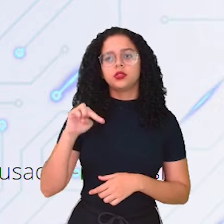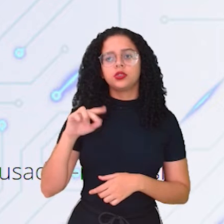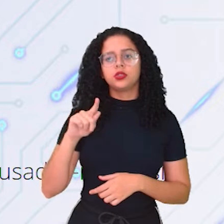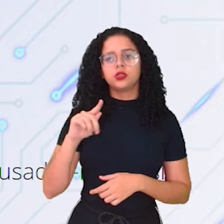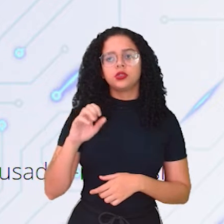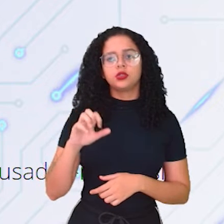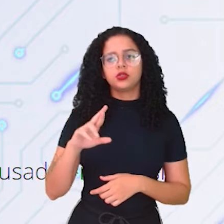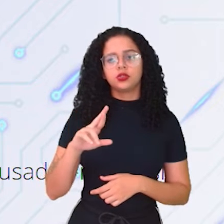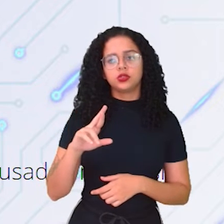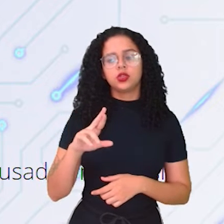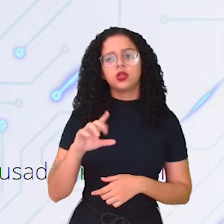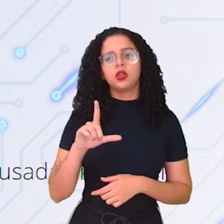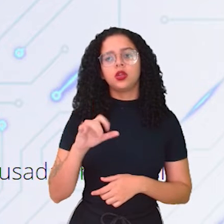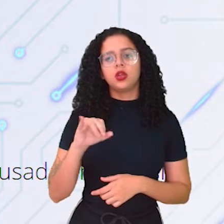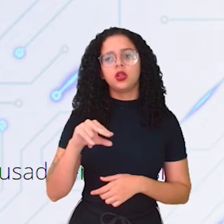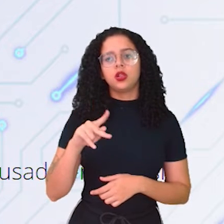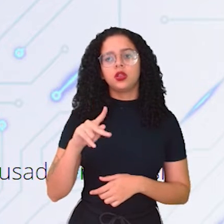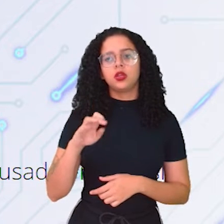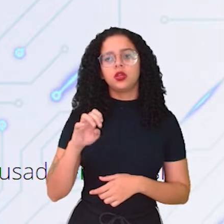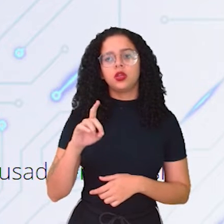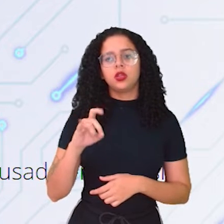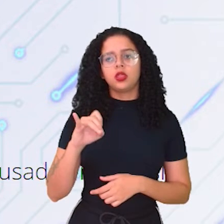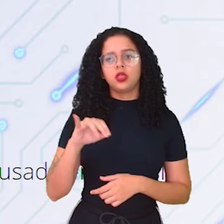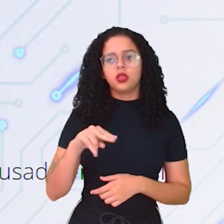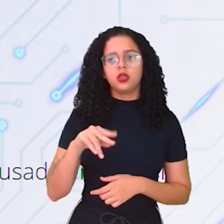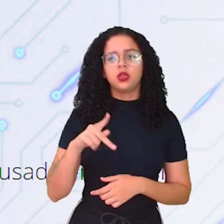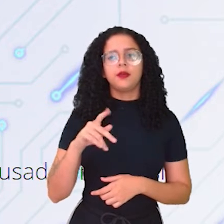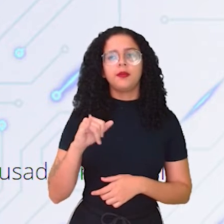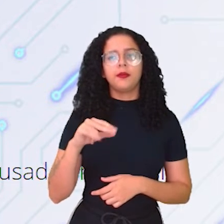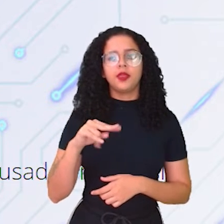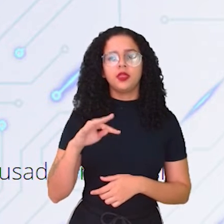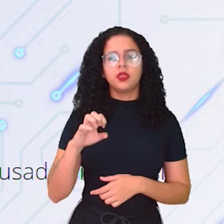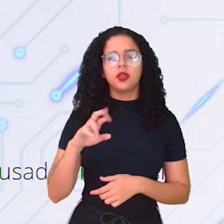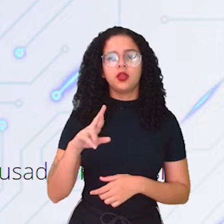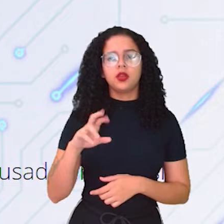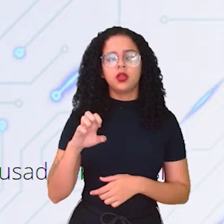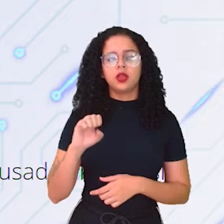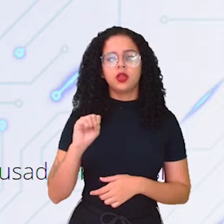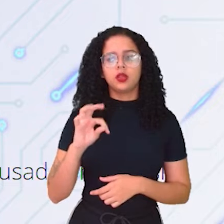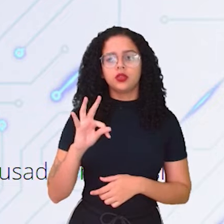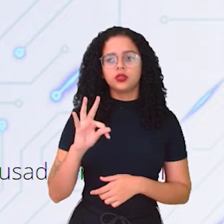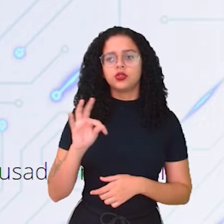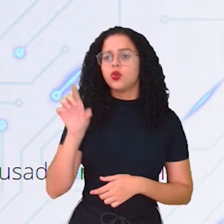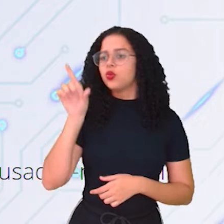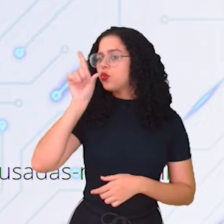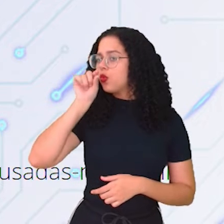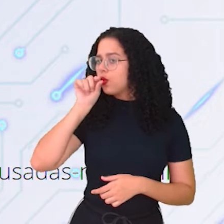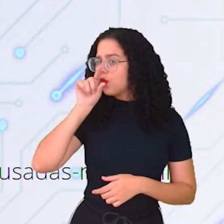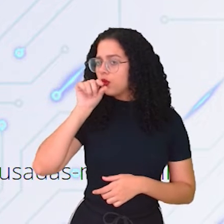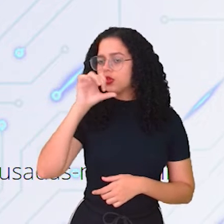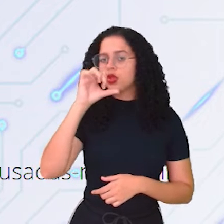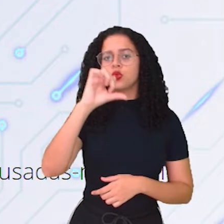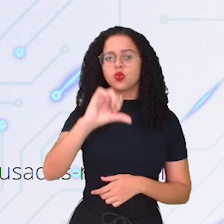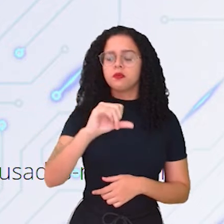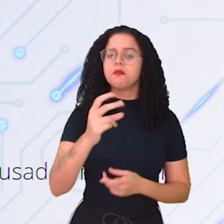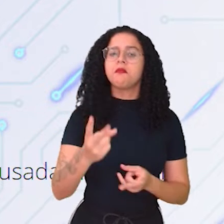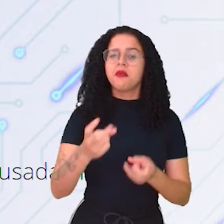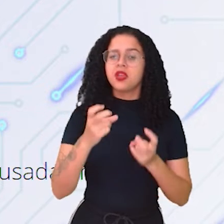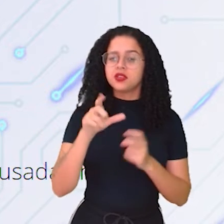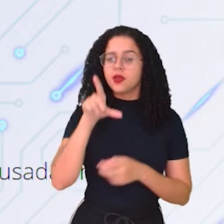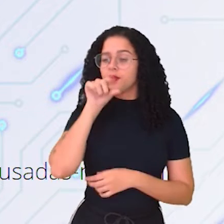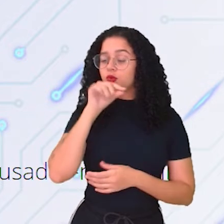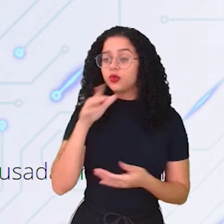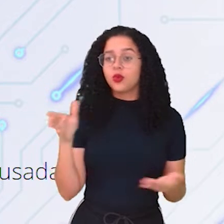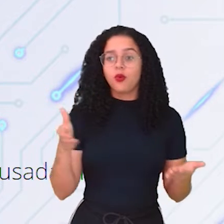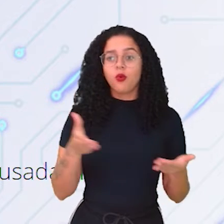LinkedIn. Isso, o Pinterest. Twitter. E o Snapchat. Ainda que o Twitter esteja ali, né, no nono lugar, a gente percebe que o Twitter